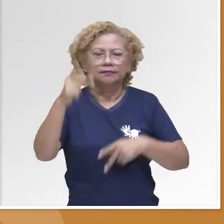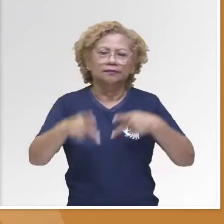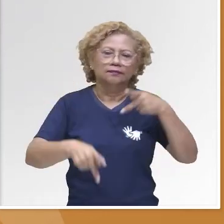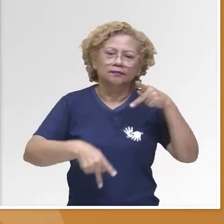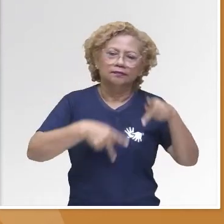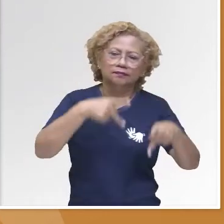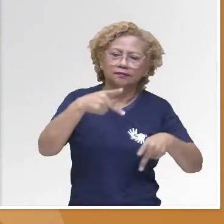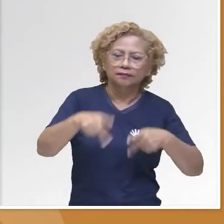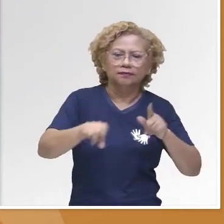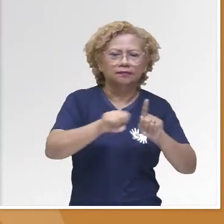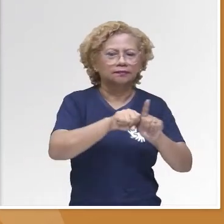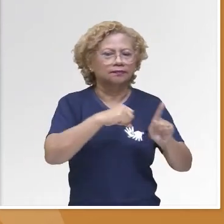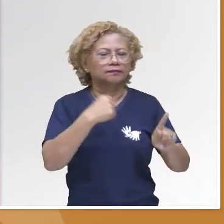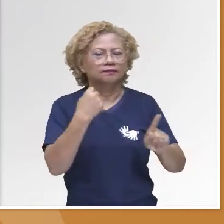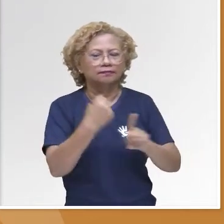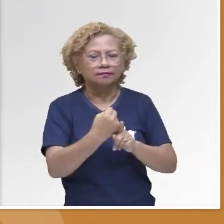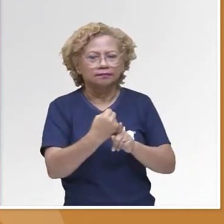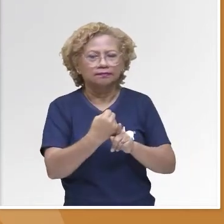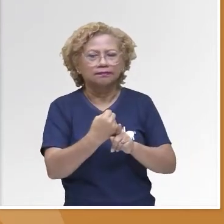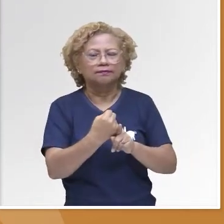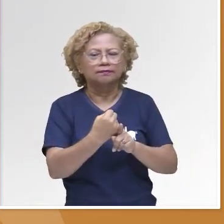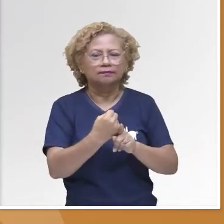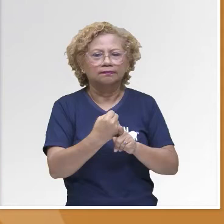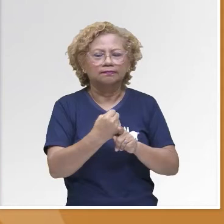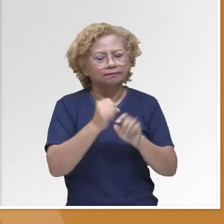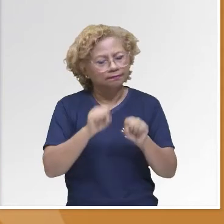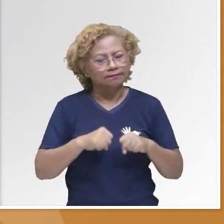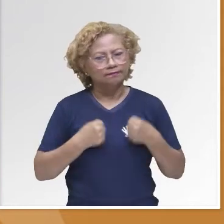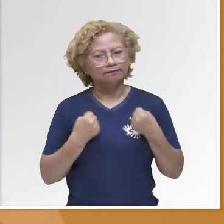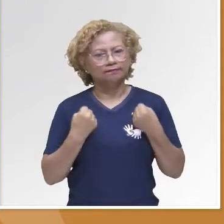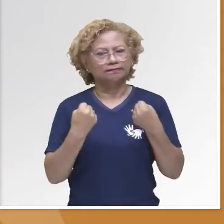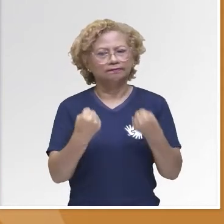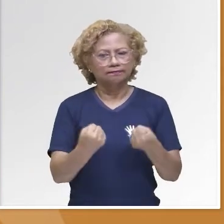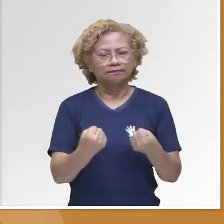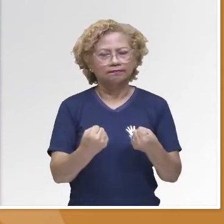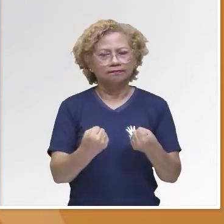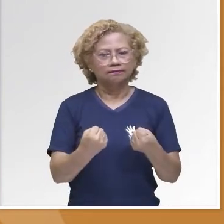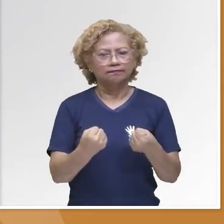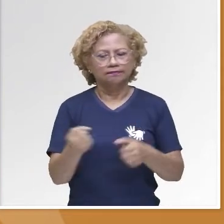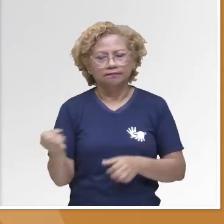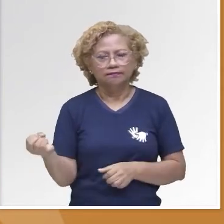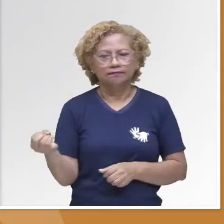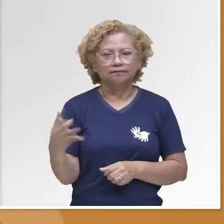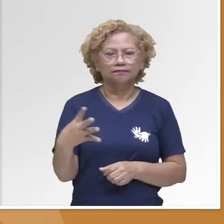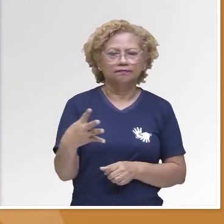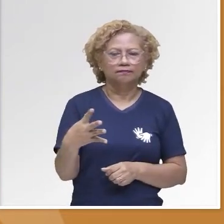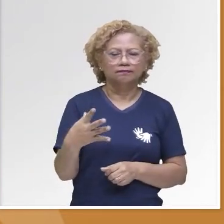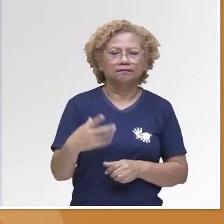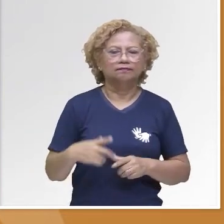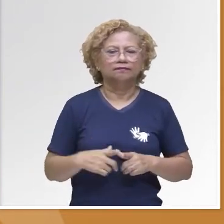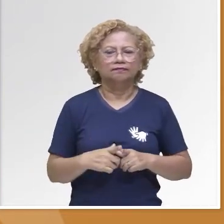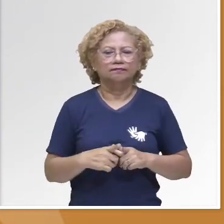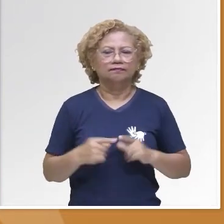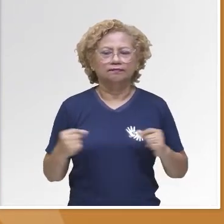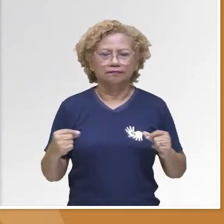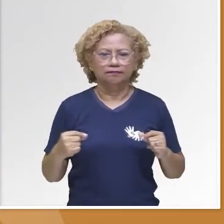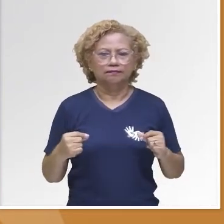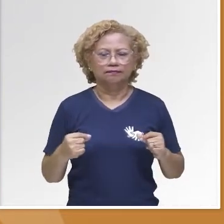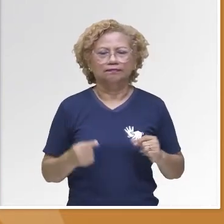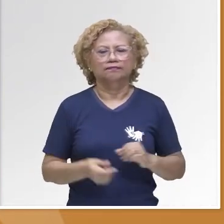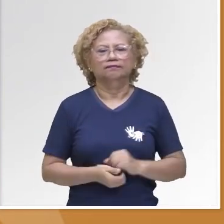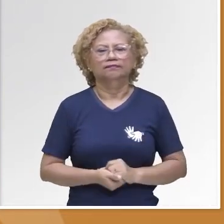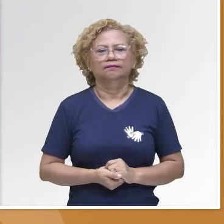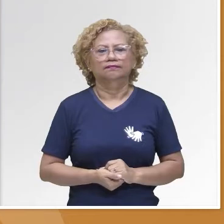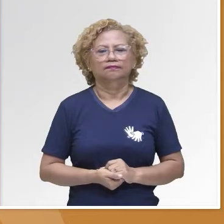a sociedade tinha esse pensamento. Vamos reconstruir o Japão, né, da Segunda Guerra